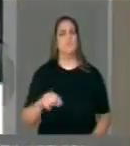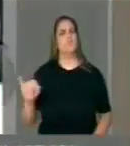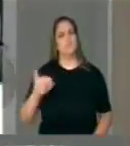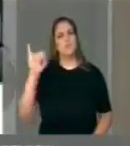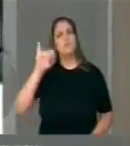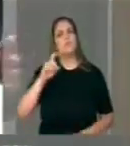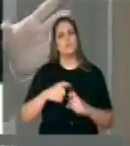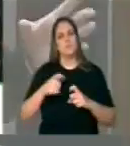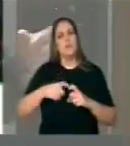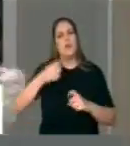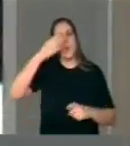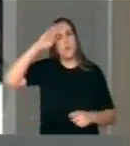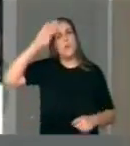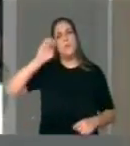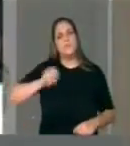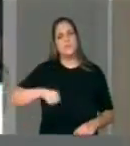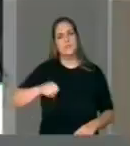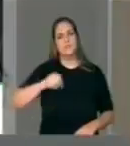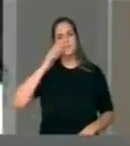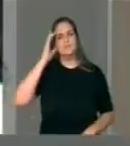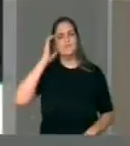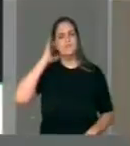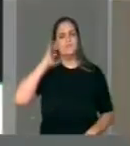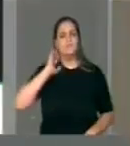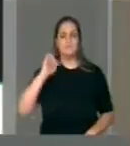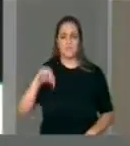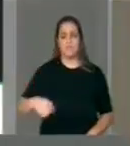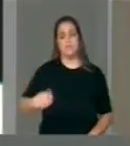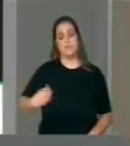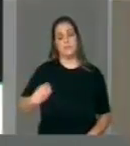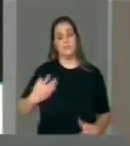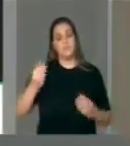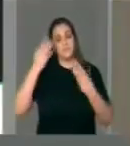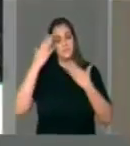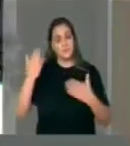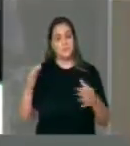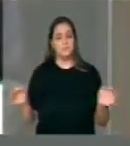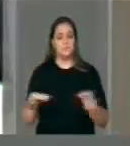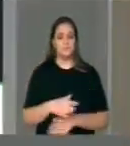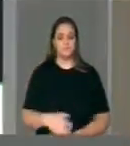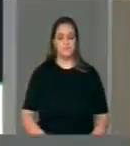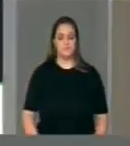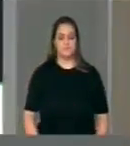médicos cubanos em todas as cidades brasileiras. Era isso, senhor presidente, senhoras e senhores deputados.